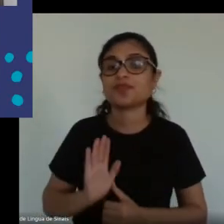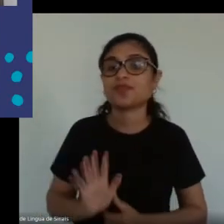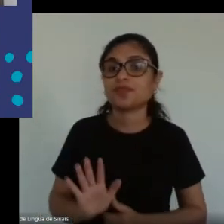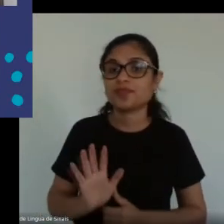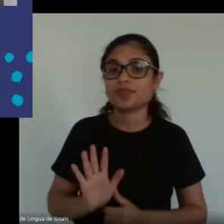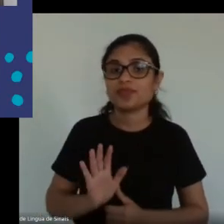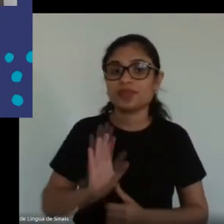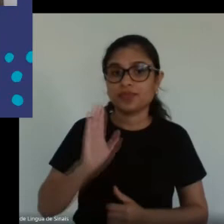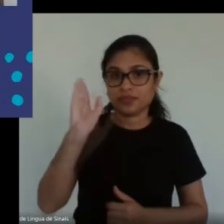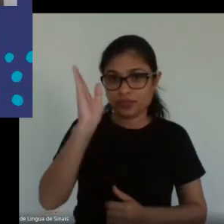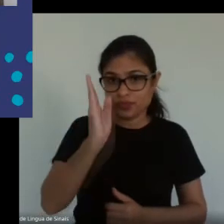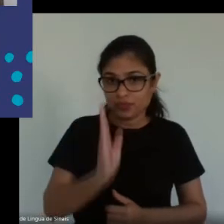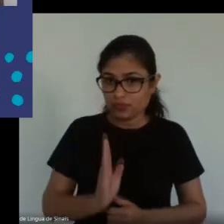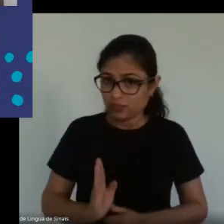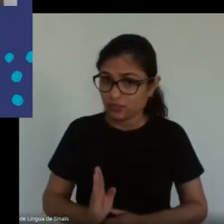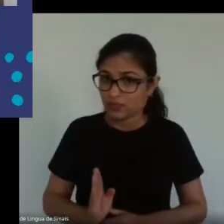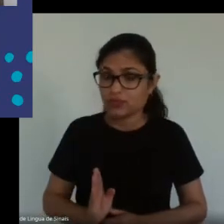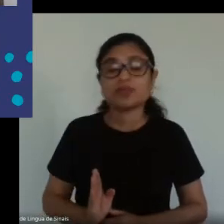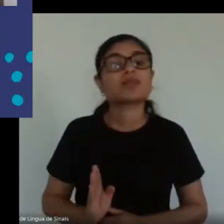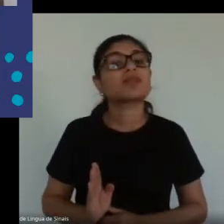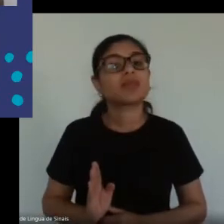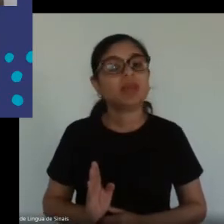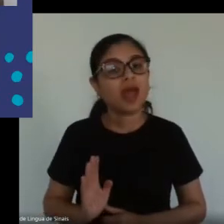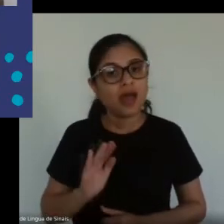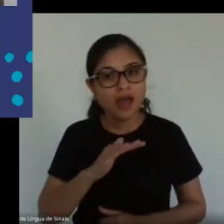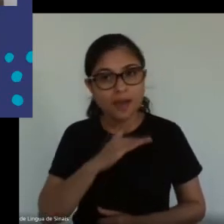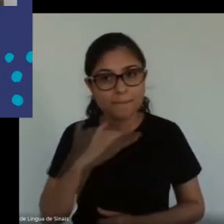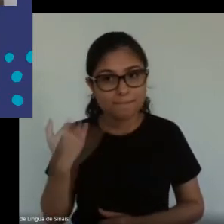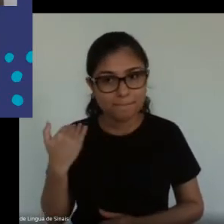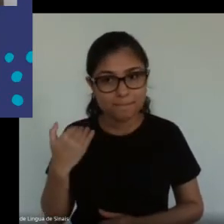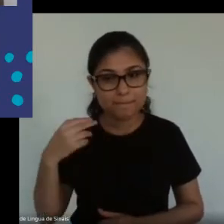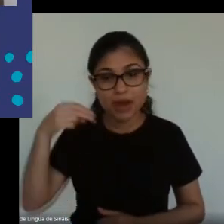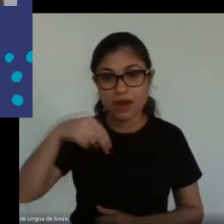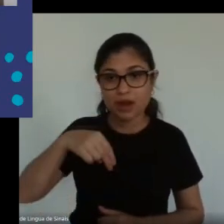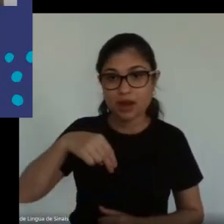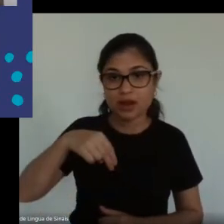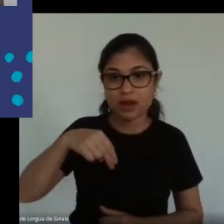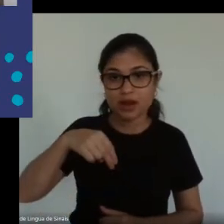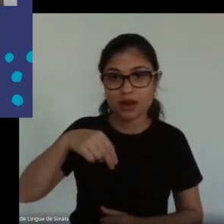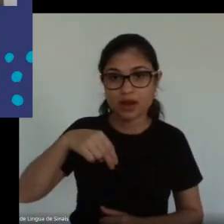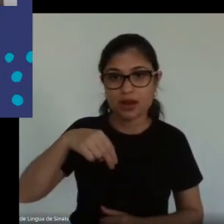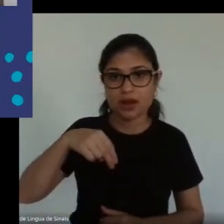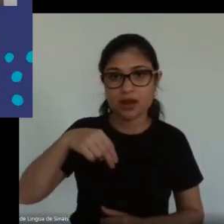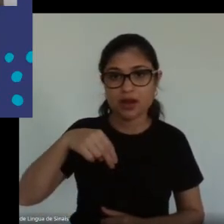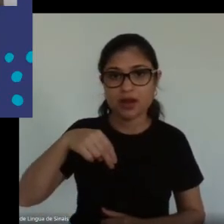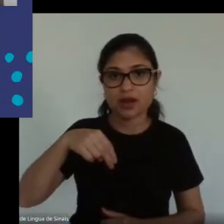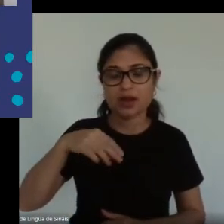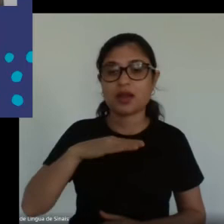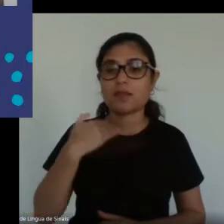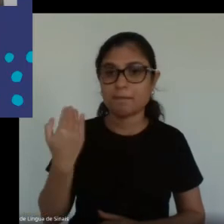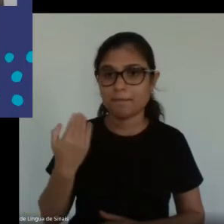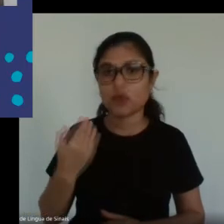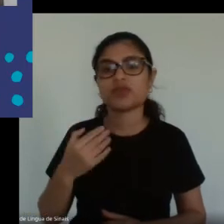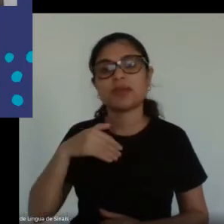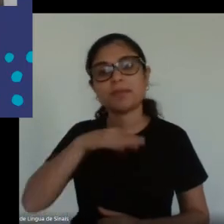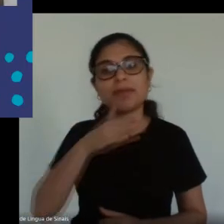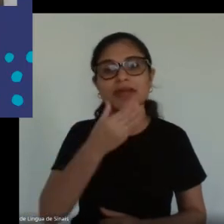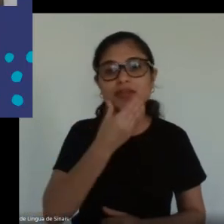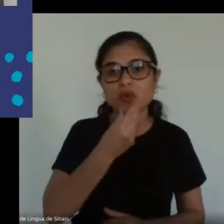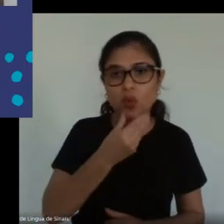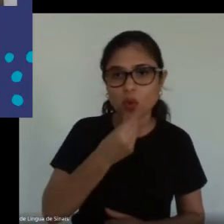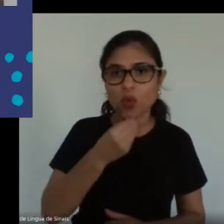Brasil, embora a morte, ela atingiu mais homens